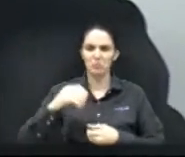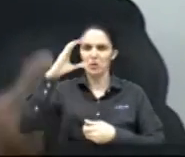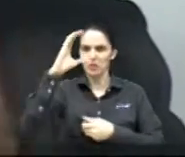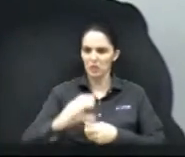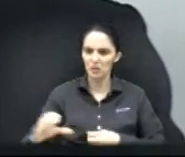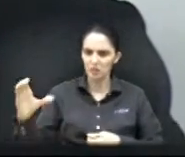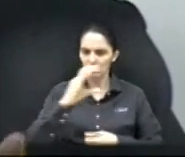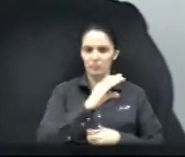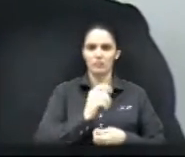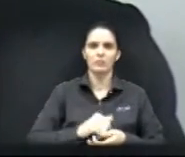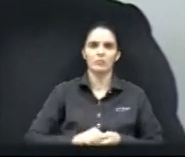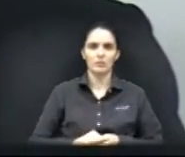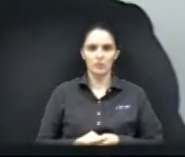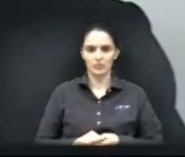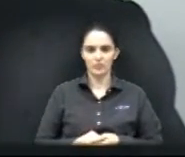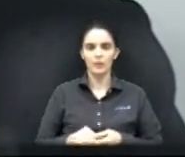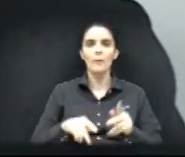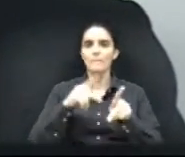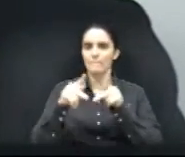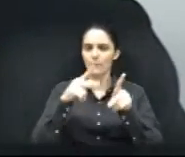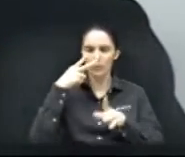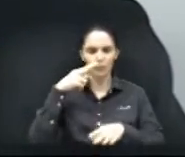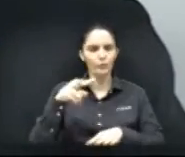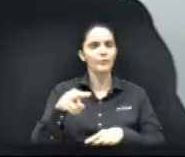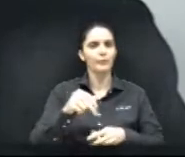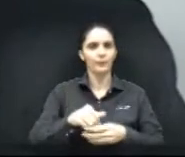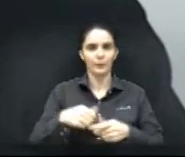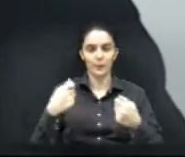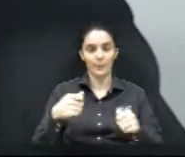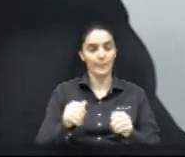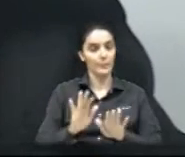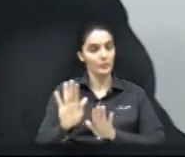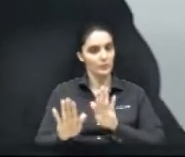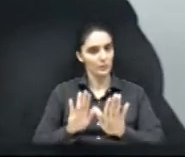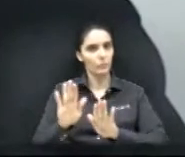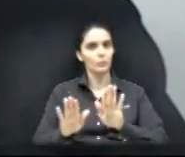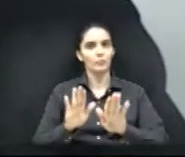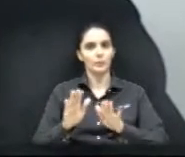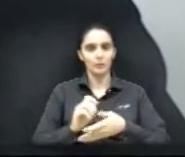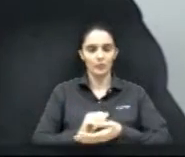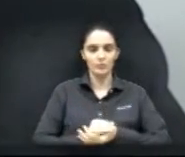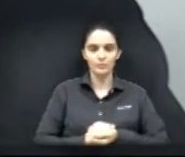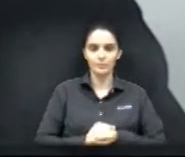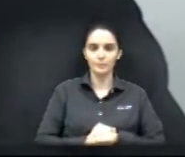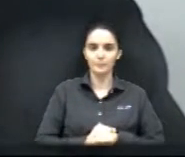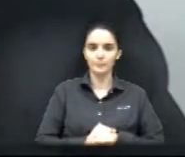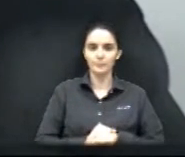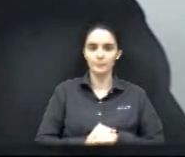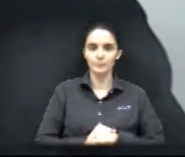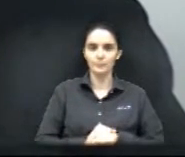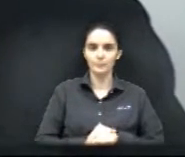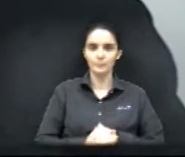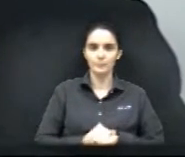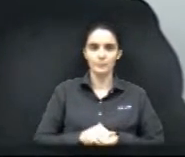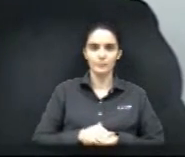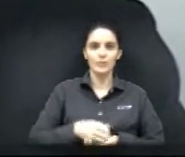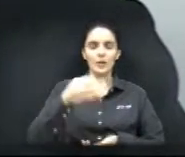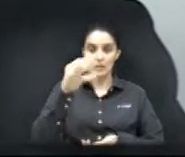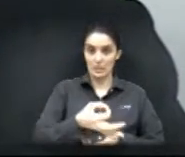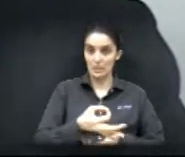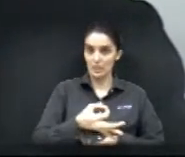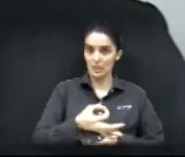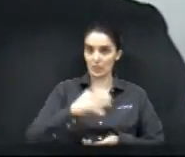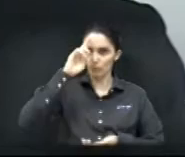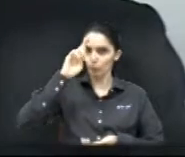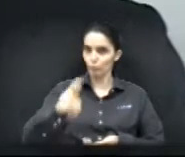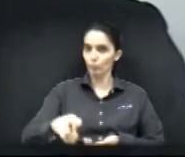isso, mas a população viu. Então nós temos que tomar cuidado com esse tipo de lobo que veio usar a tribuna aqui. Tem razão o vereador Ronei, que ele